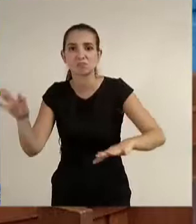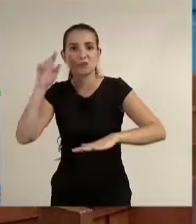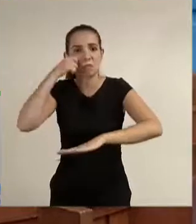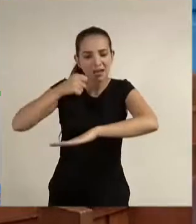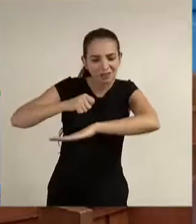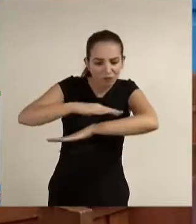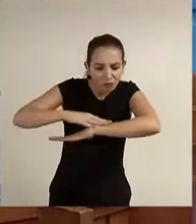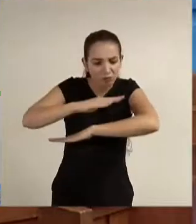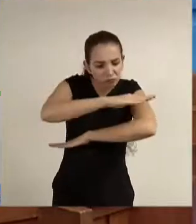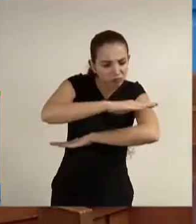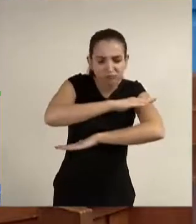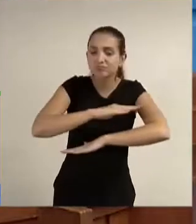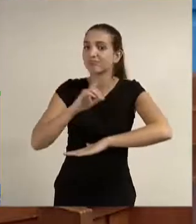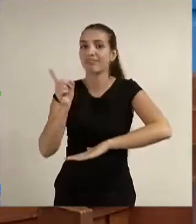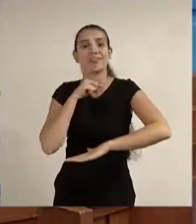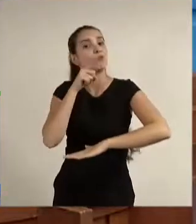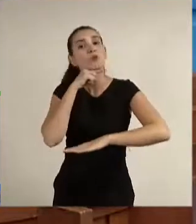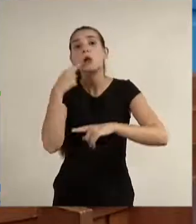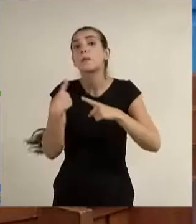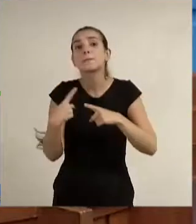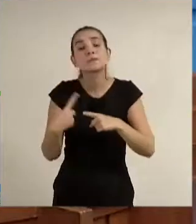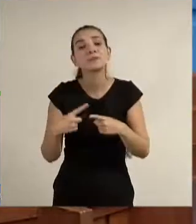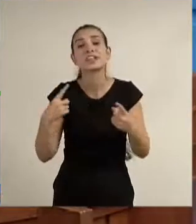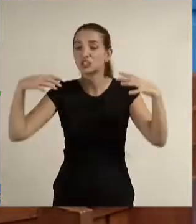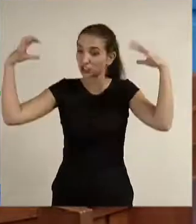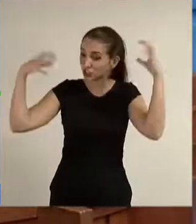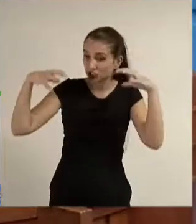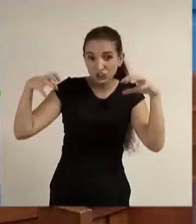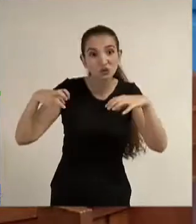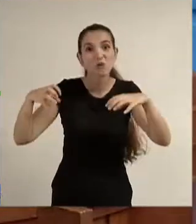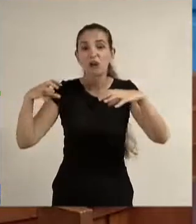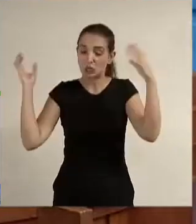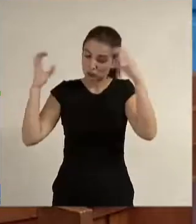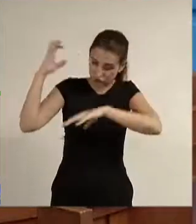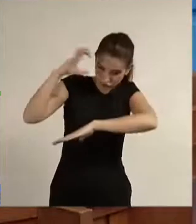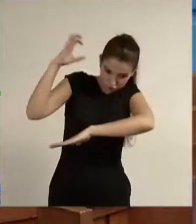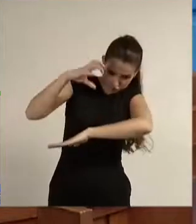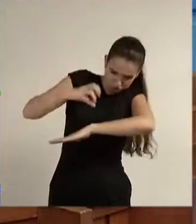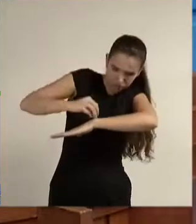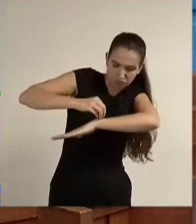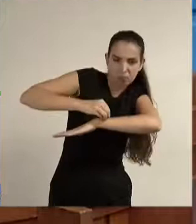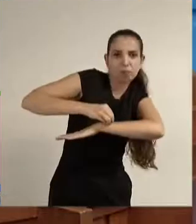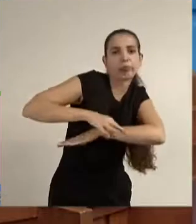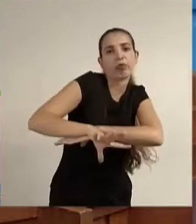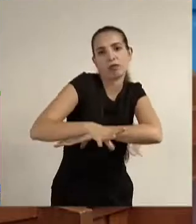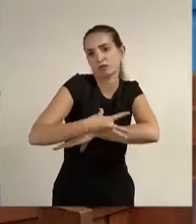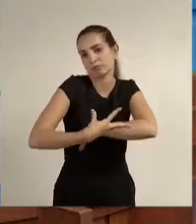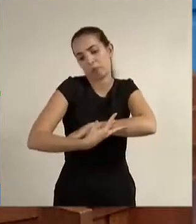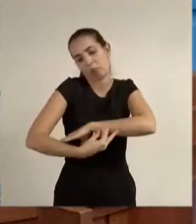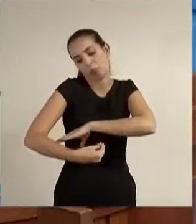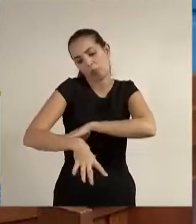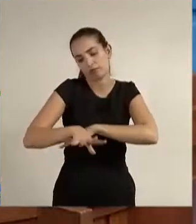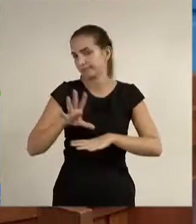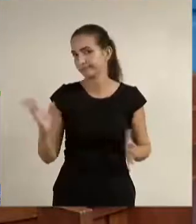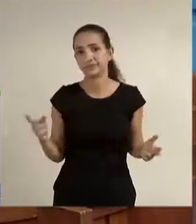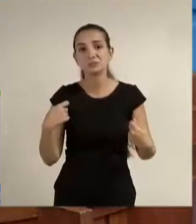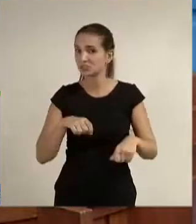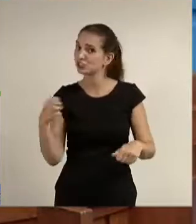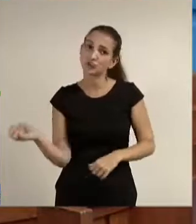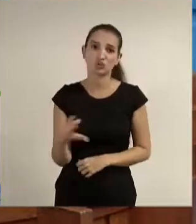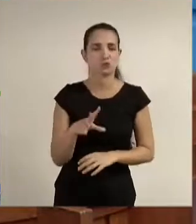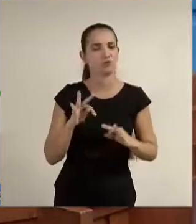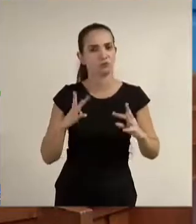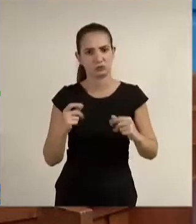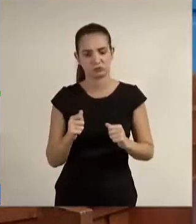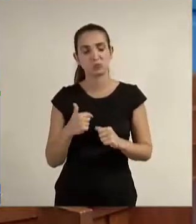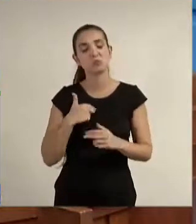só um recapeamento resolve. Então, esses pedidos, essas reivindicações, fiz ao governador e